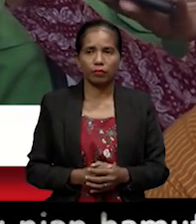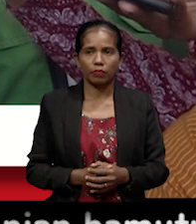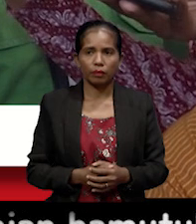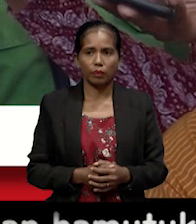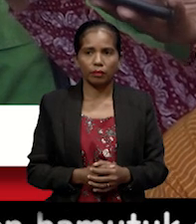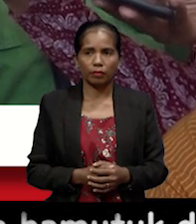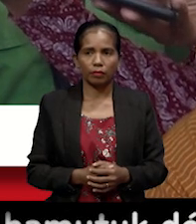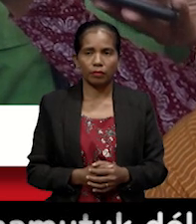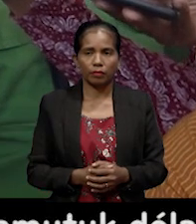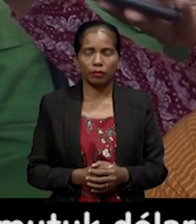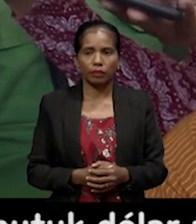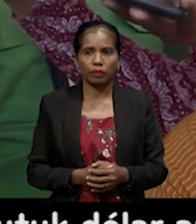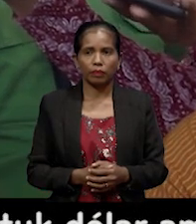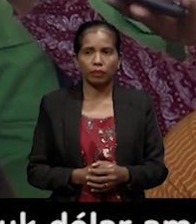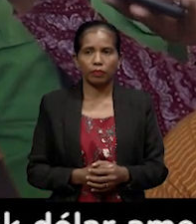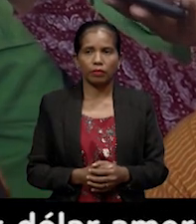balu